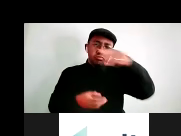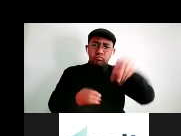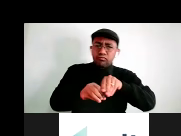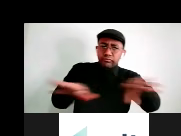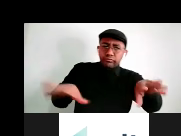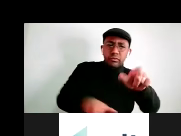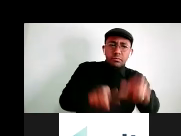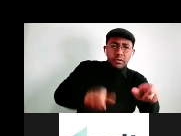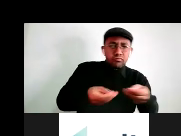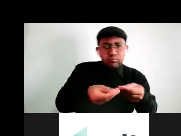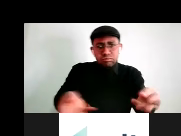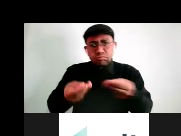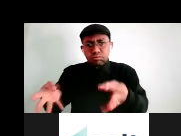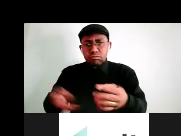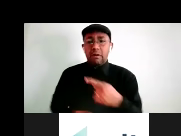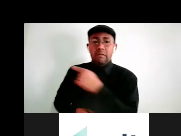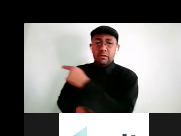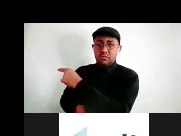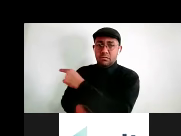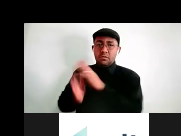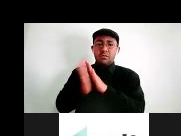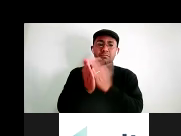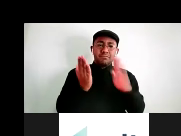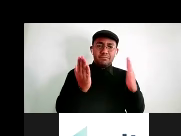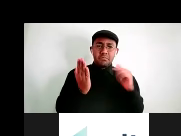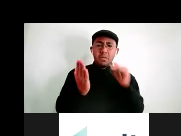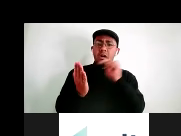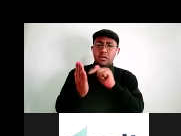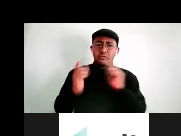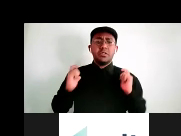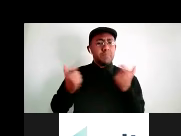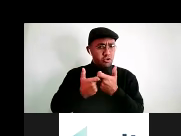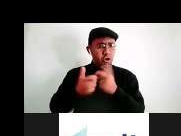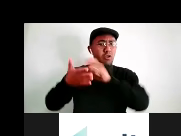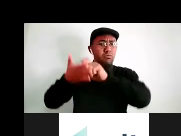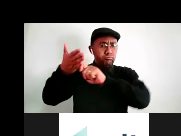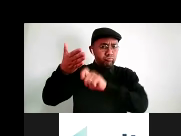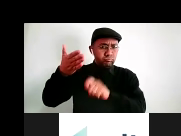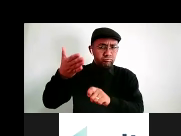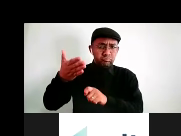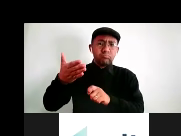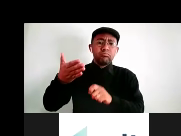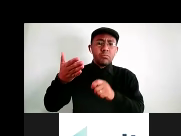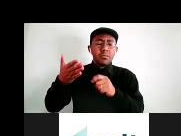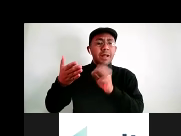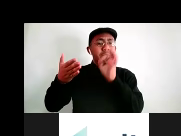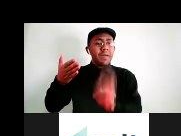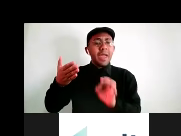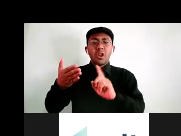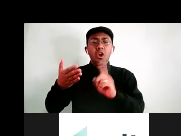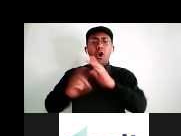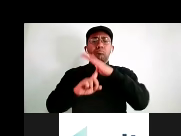deu. Colocamos também em espanhol, de uma maneira que seja amigável, numa linguagem livre de